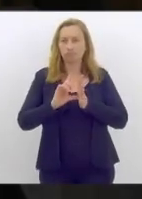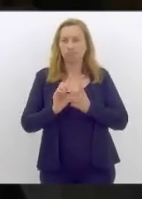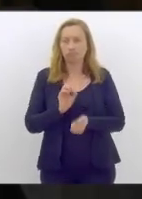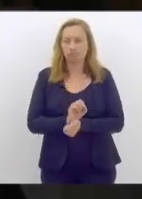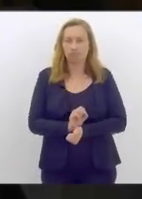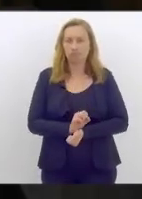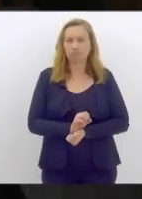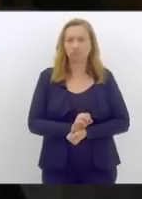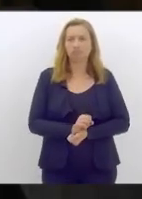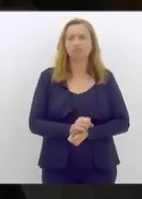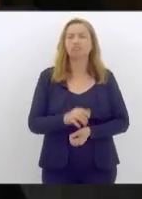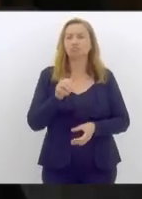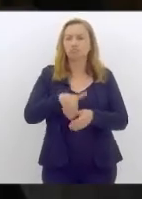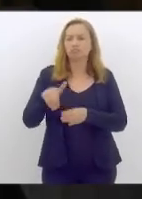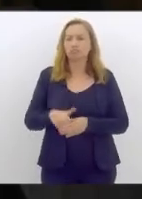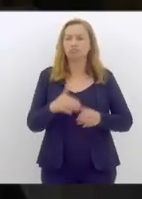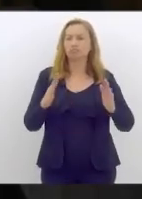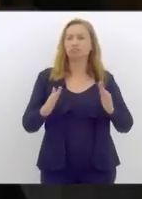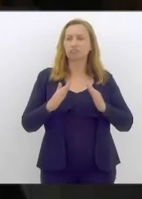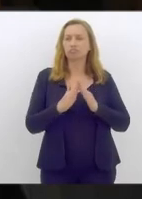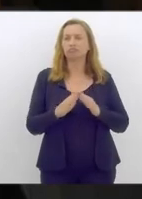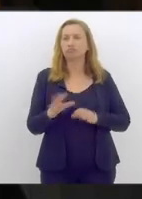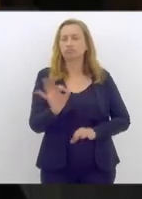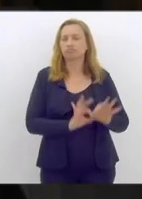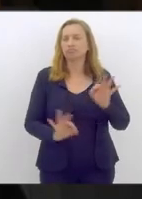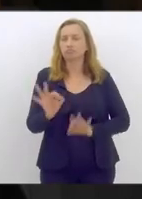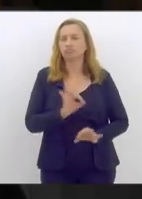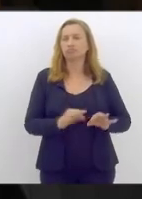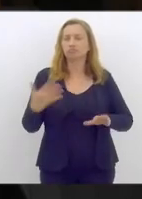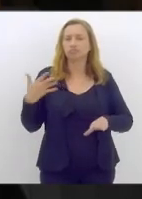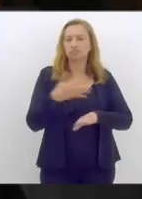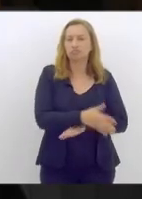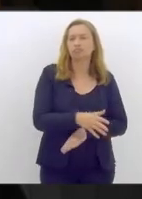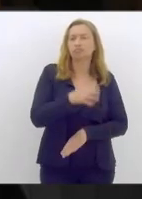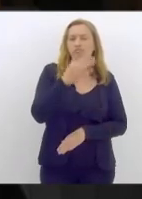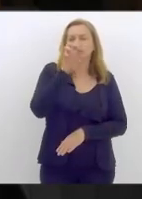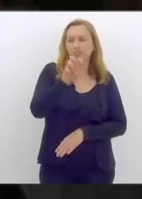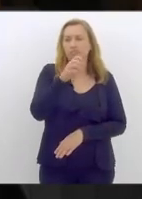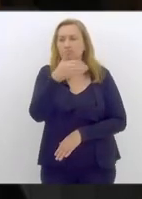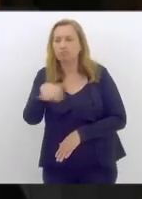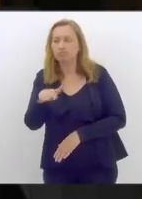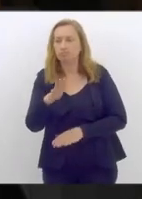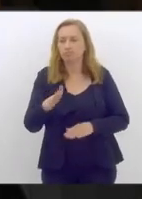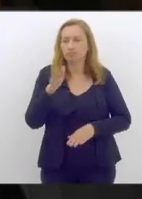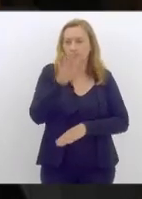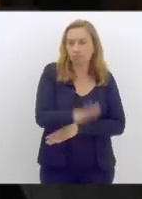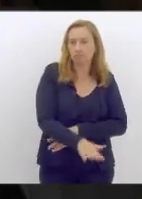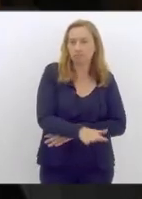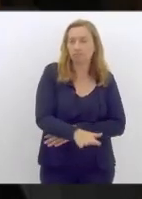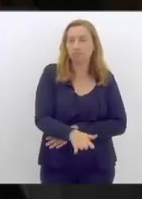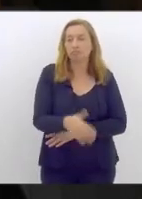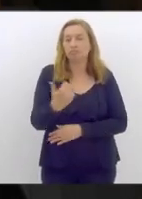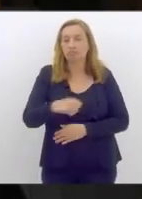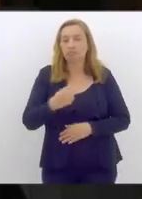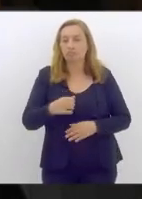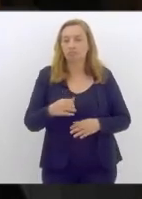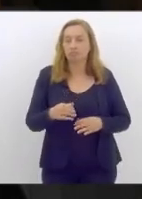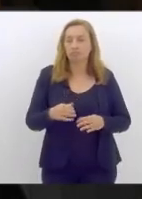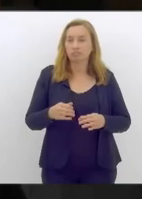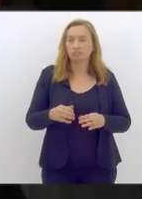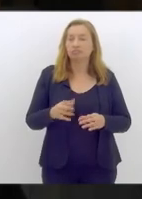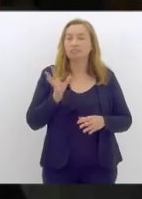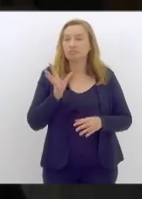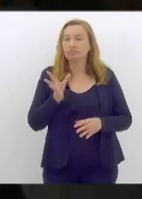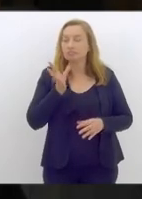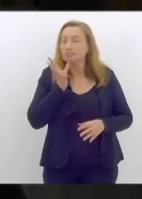a gente votou aqui nessa casa um projeto que chegou às 5:30 da tarde nós tivemos que prolongar o plenário para ele não se esvaziar para